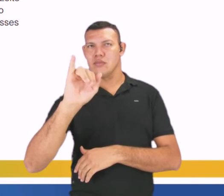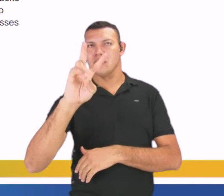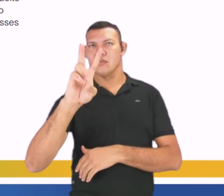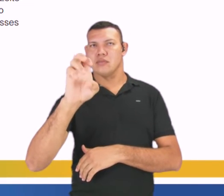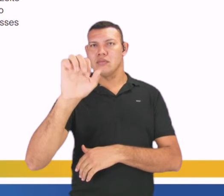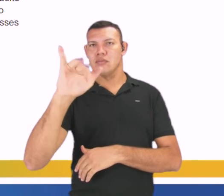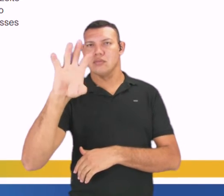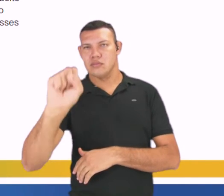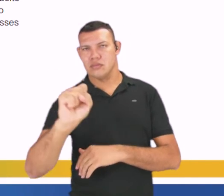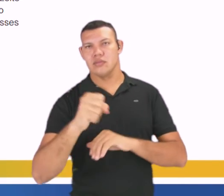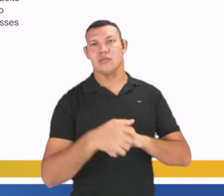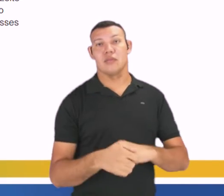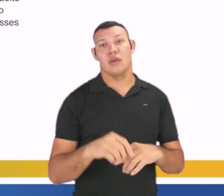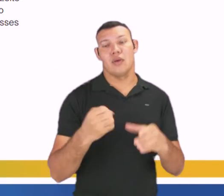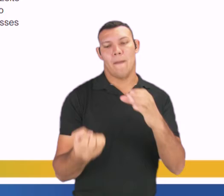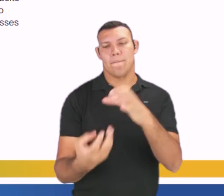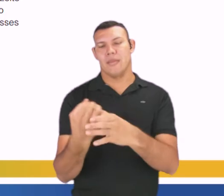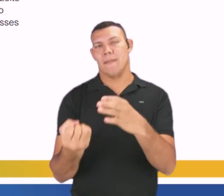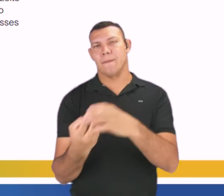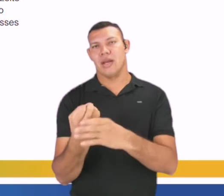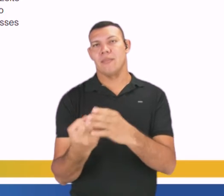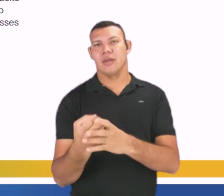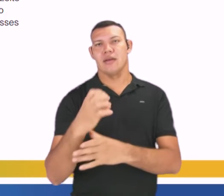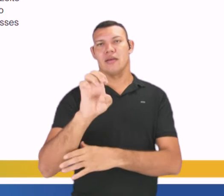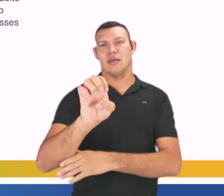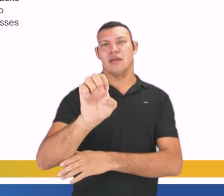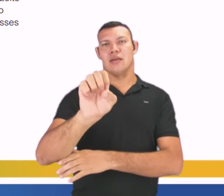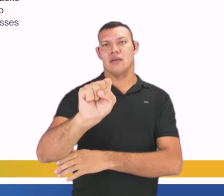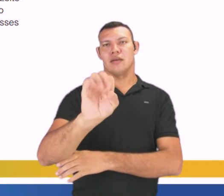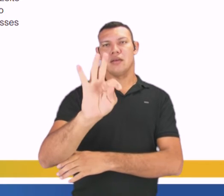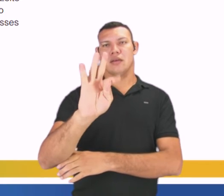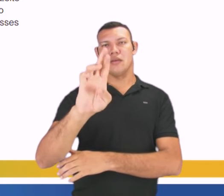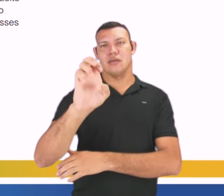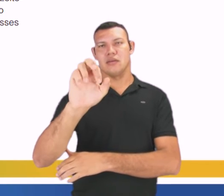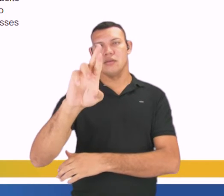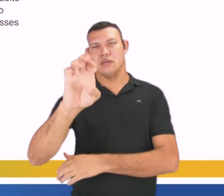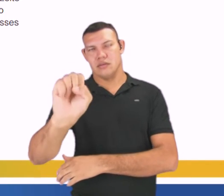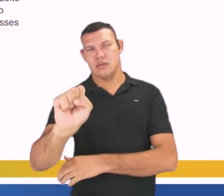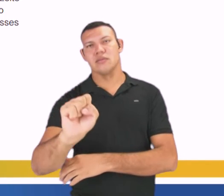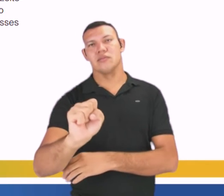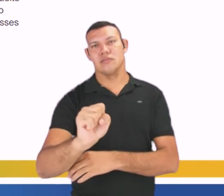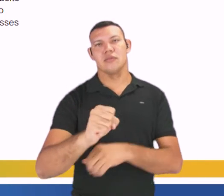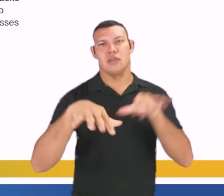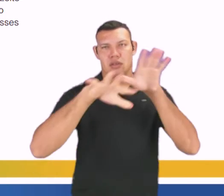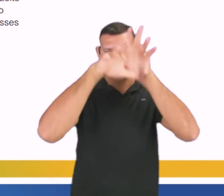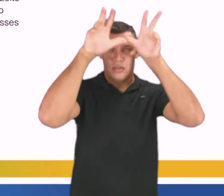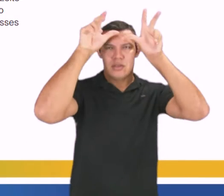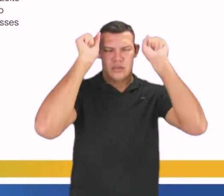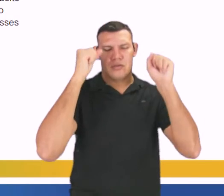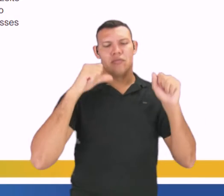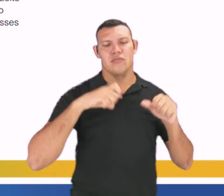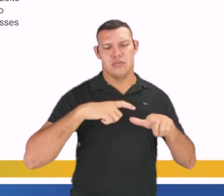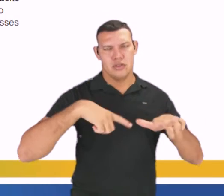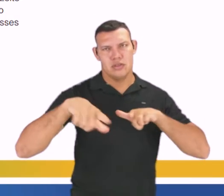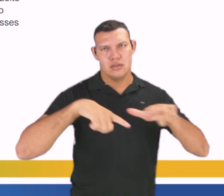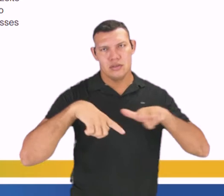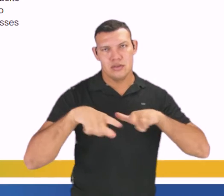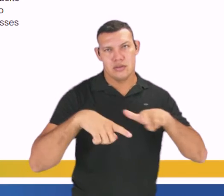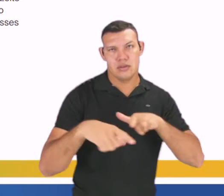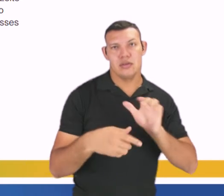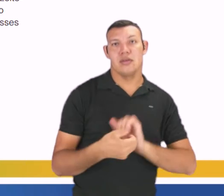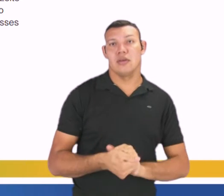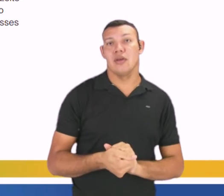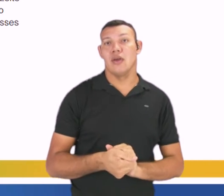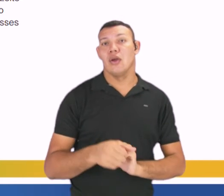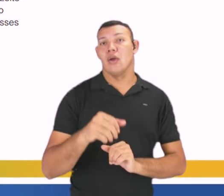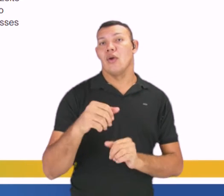a produção de ésteres. Aqui mesmo no Acre, né, tem trabalhos relacionados ao buriti para extrair o óleo,